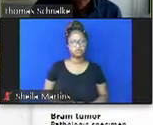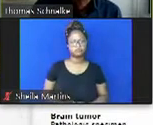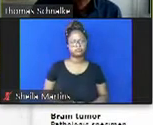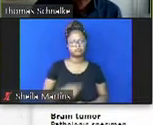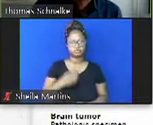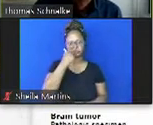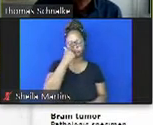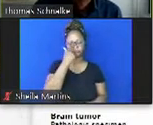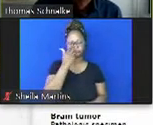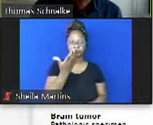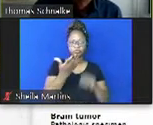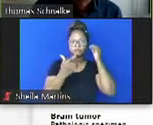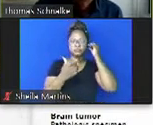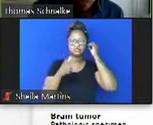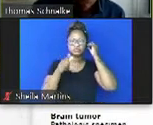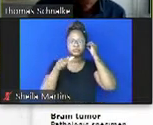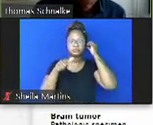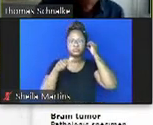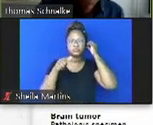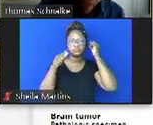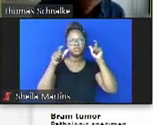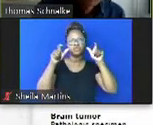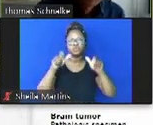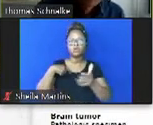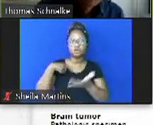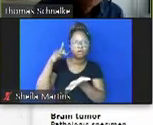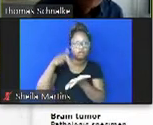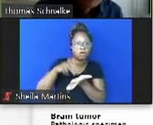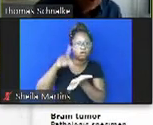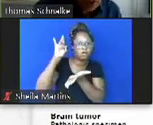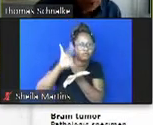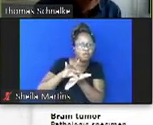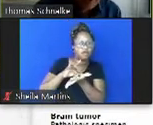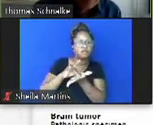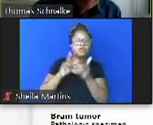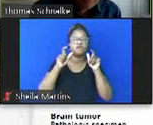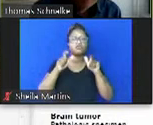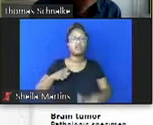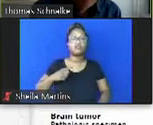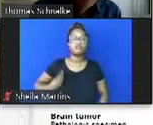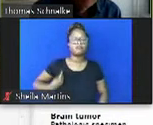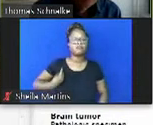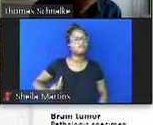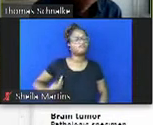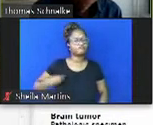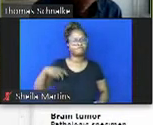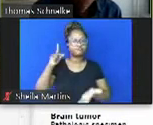Essa é a localização original dessas mulagens de cera